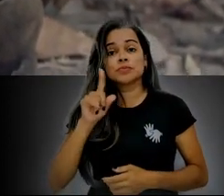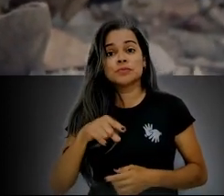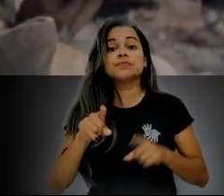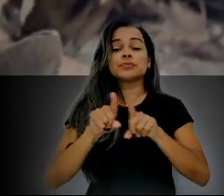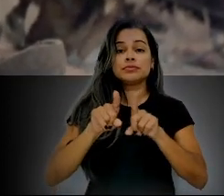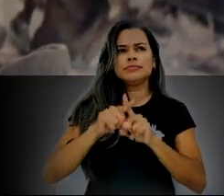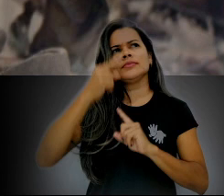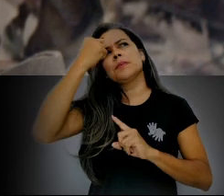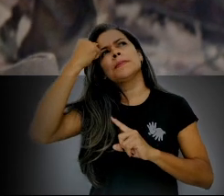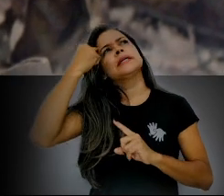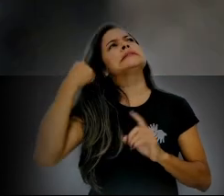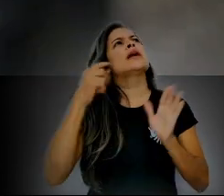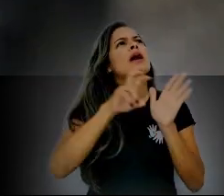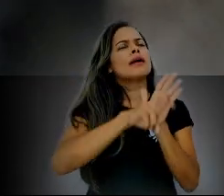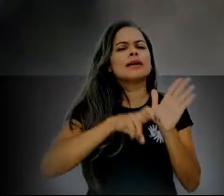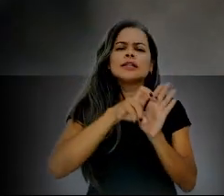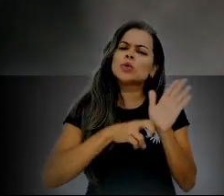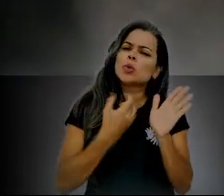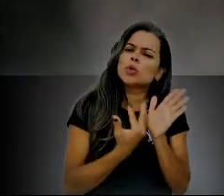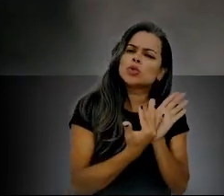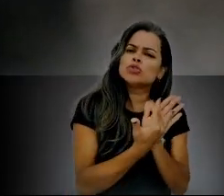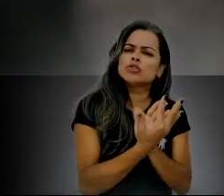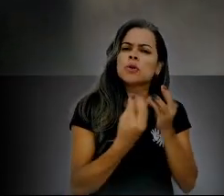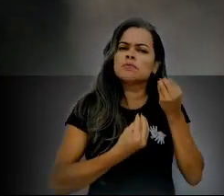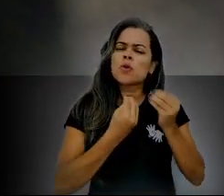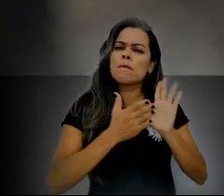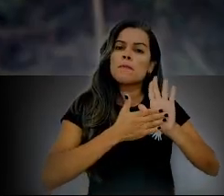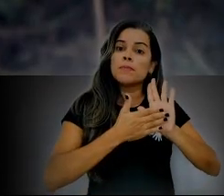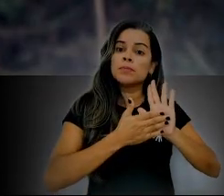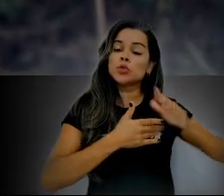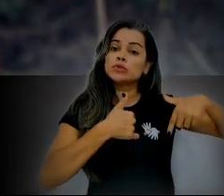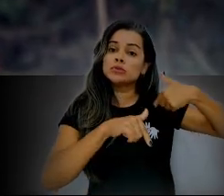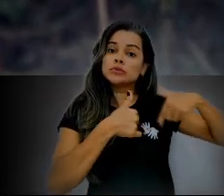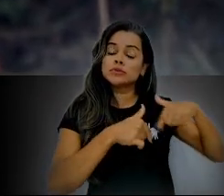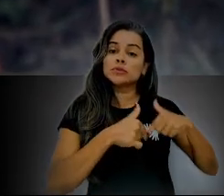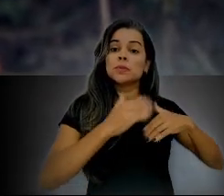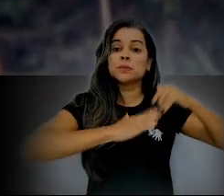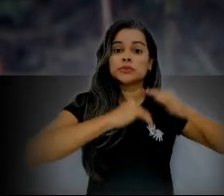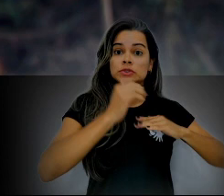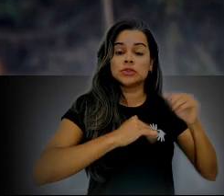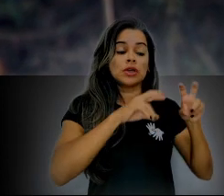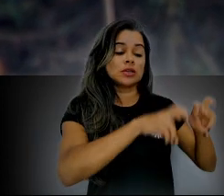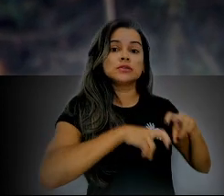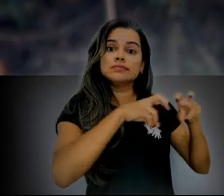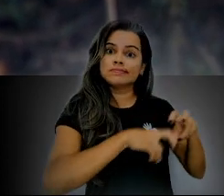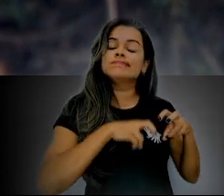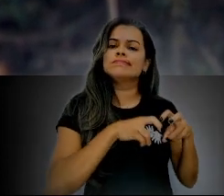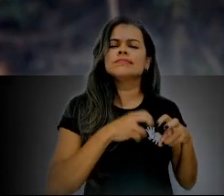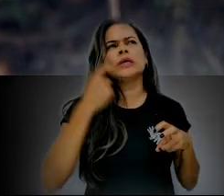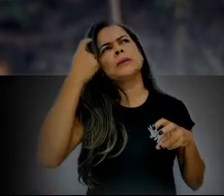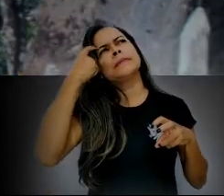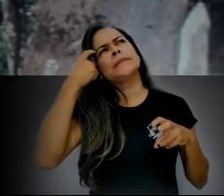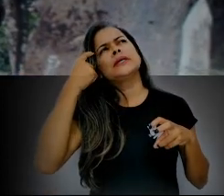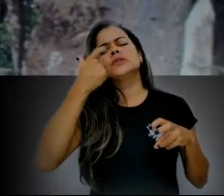E quando a gente pensa em agroecologia como proposta de trabalho para os agricultores em geral gente pensa Pelo menos eu requeri se